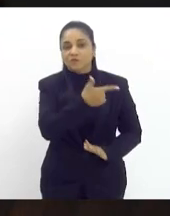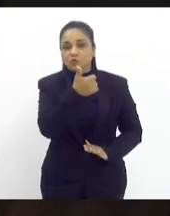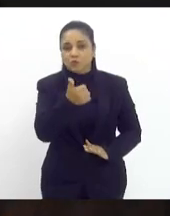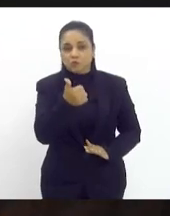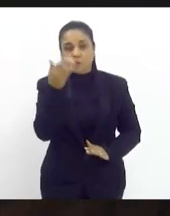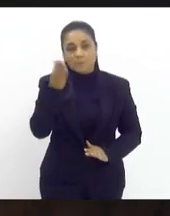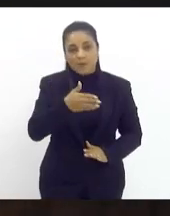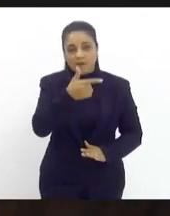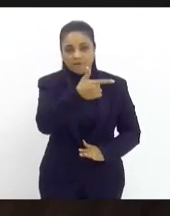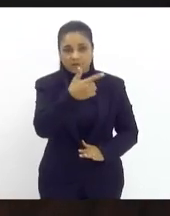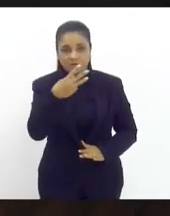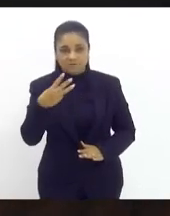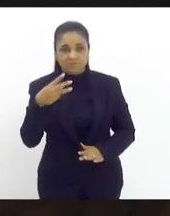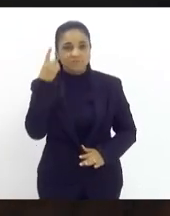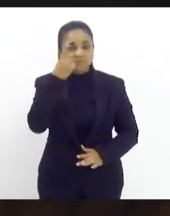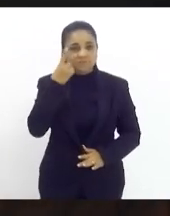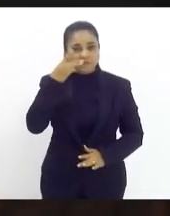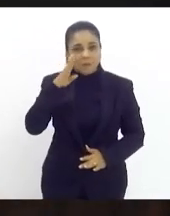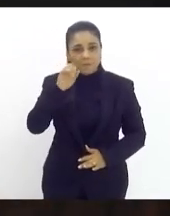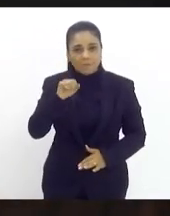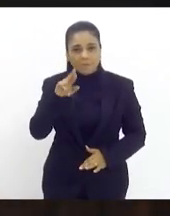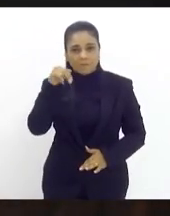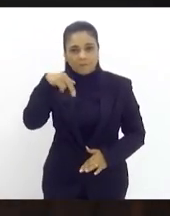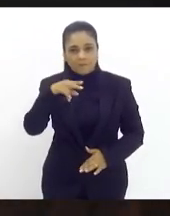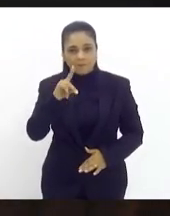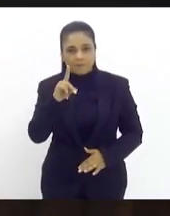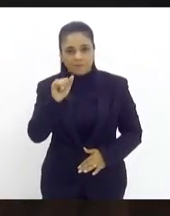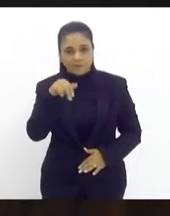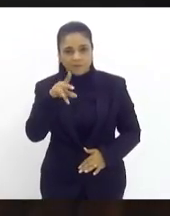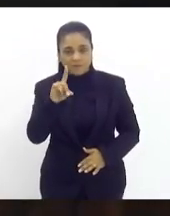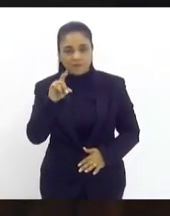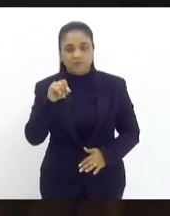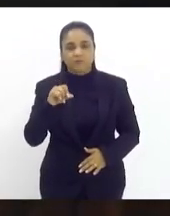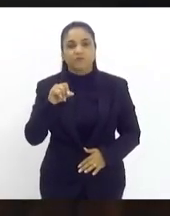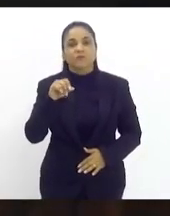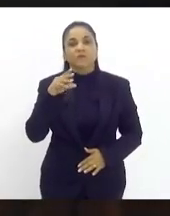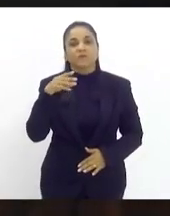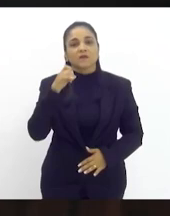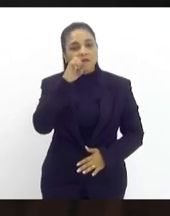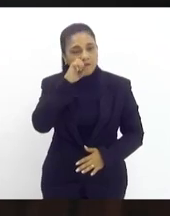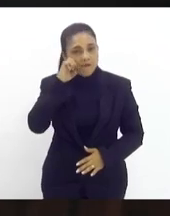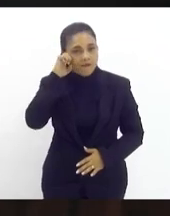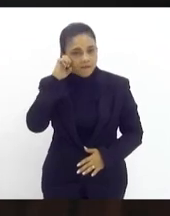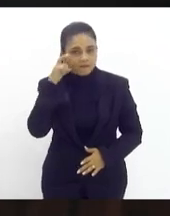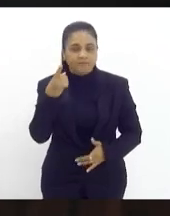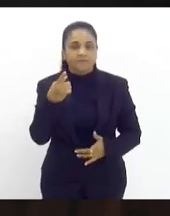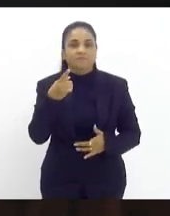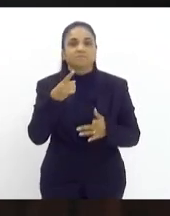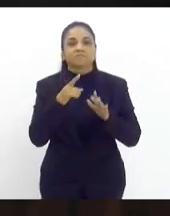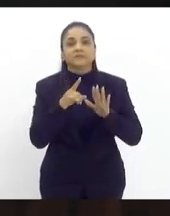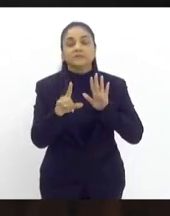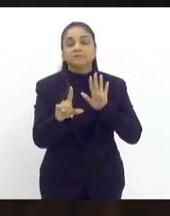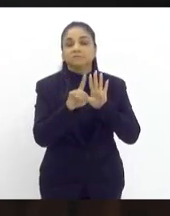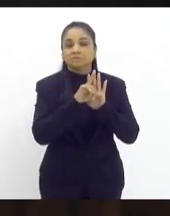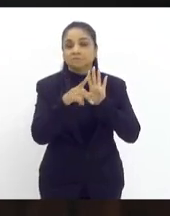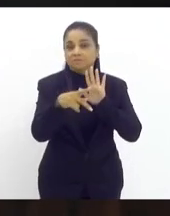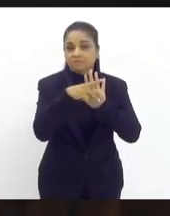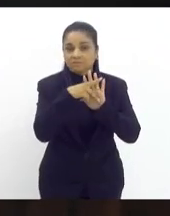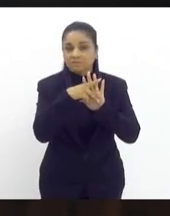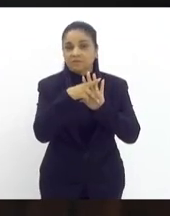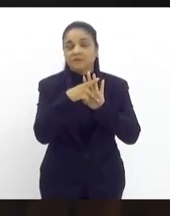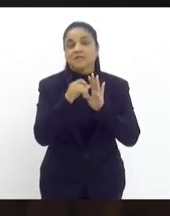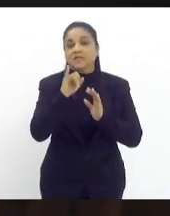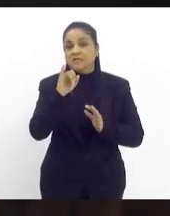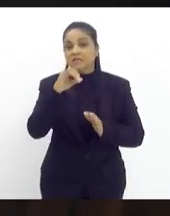2023 de autoria dos deputados Bernardo Rossi e Érica takimoto que dispõe sobre aderência na isenção